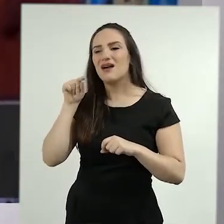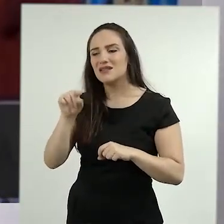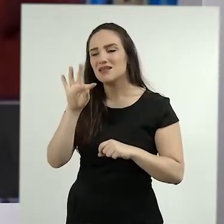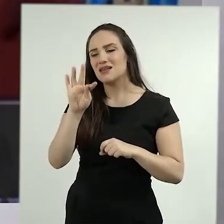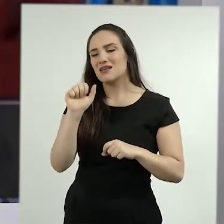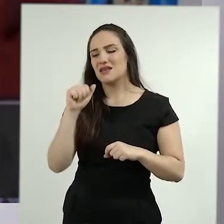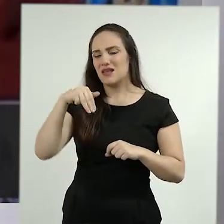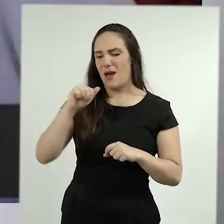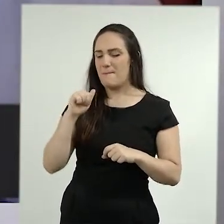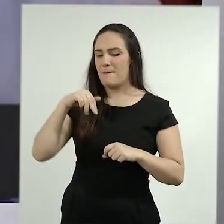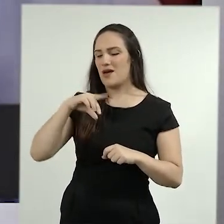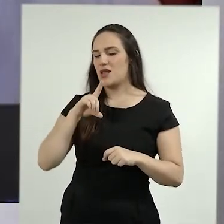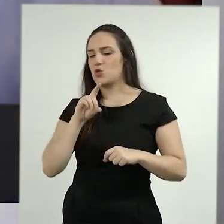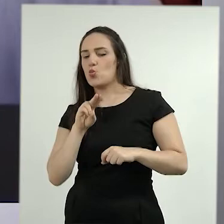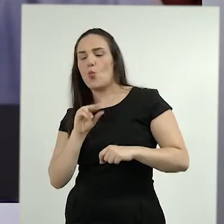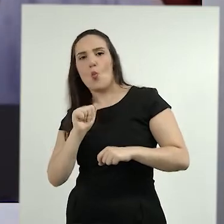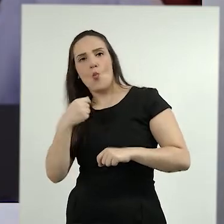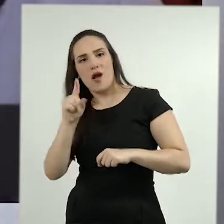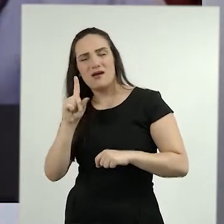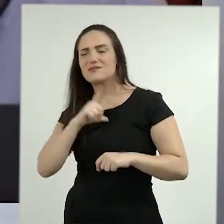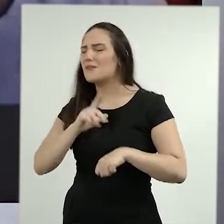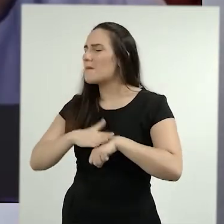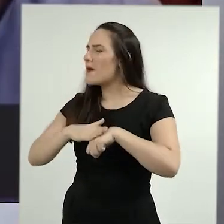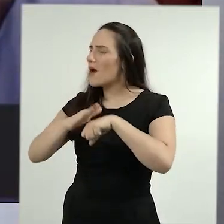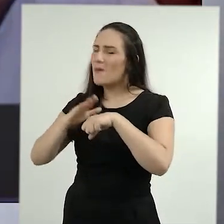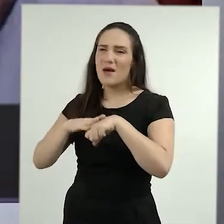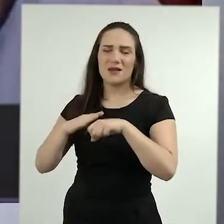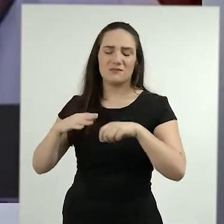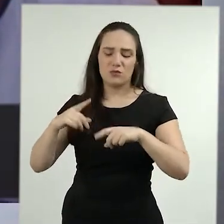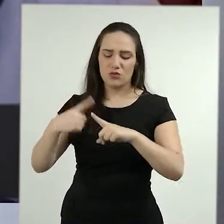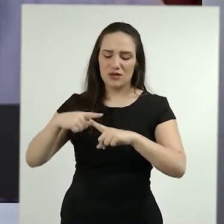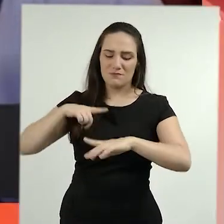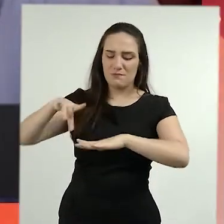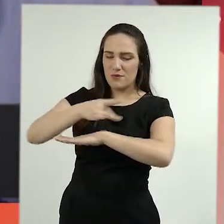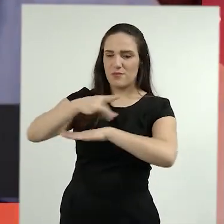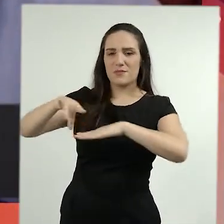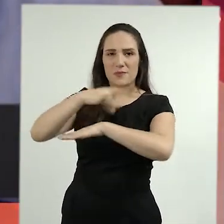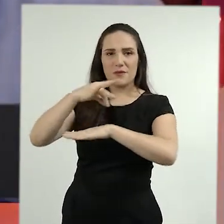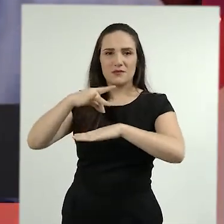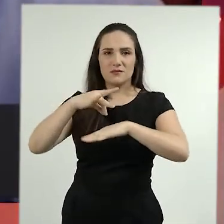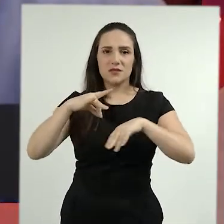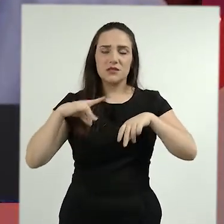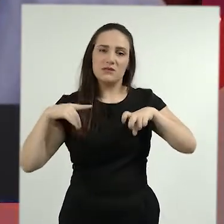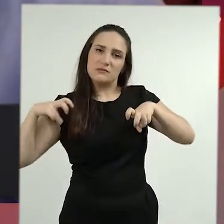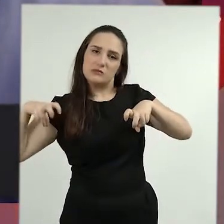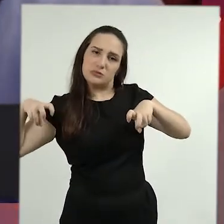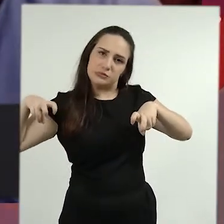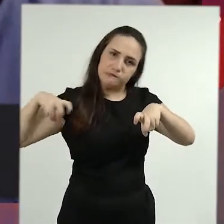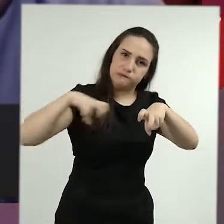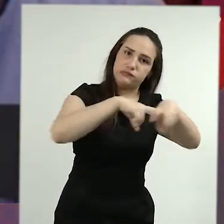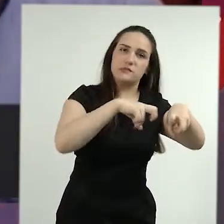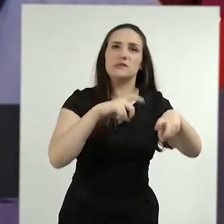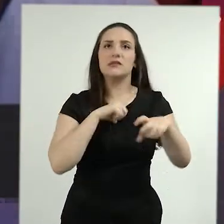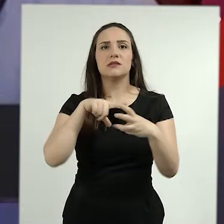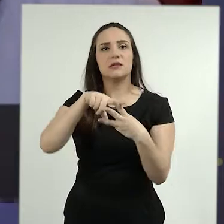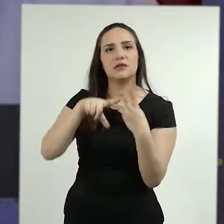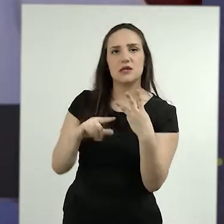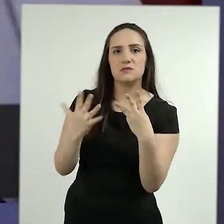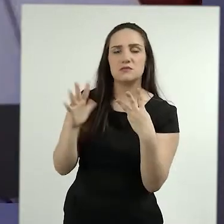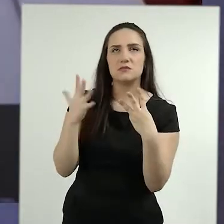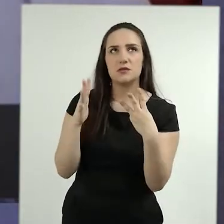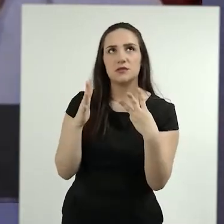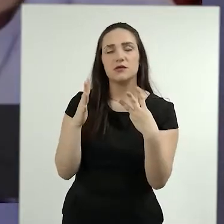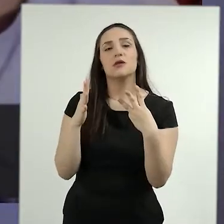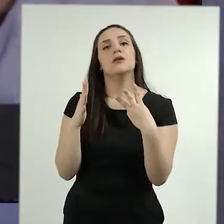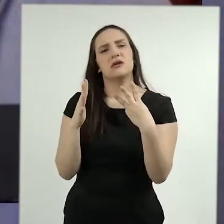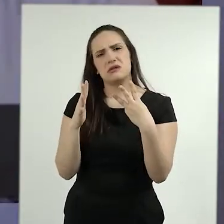atropeladas no estado, né? Nós monitoramos 3 rodovias aqui no estado, 3 rodovias que saem de Campo Grande, né,